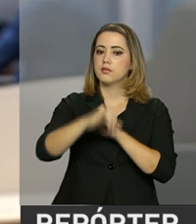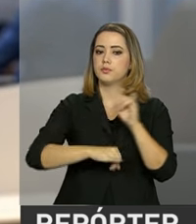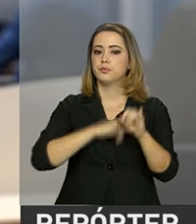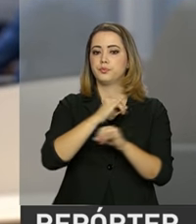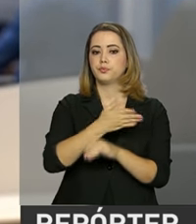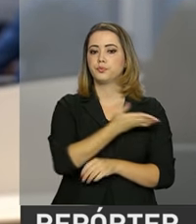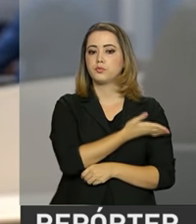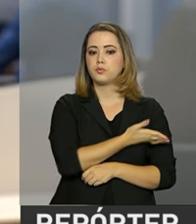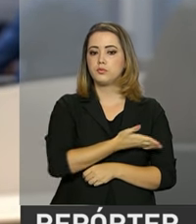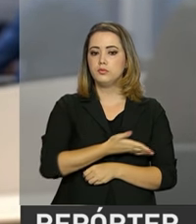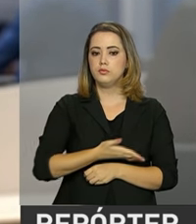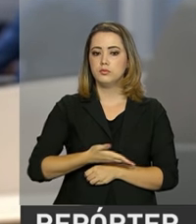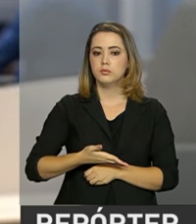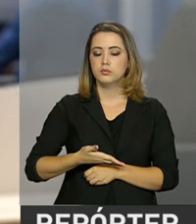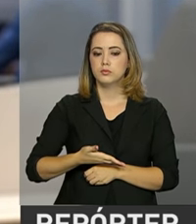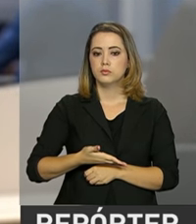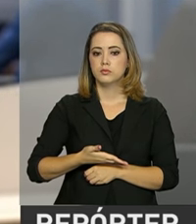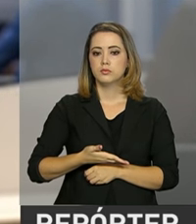eletrônico